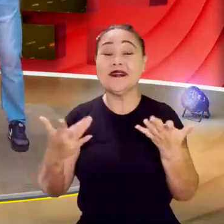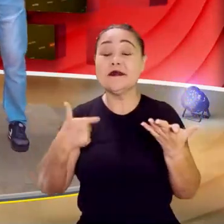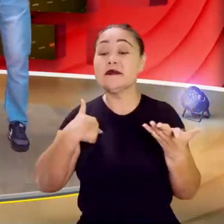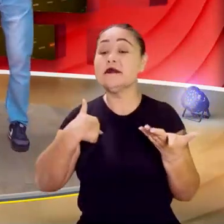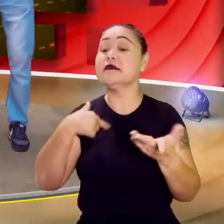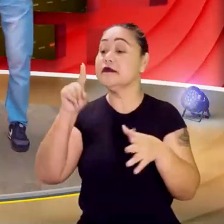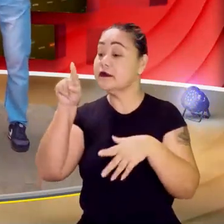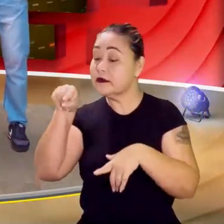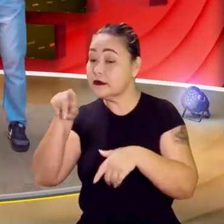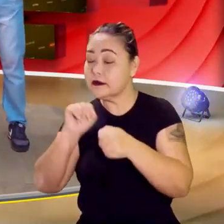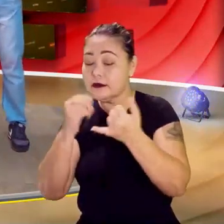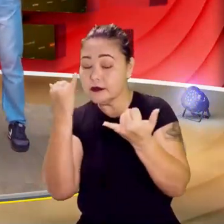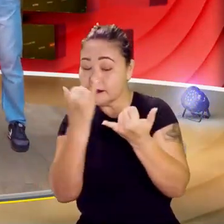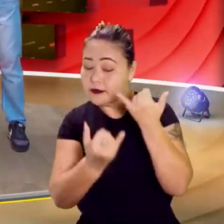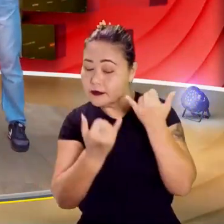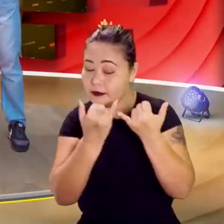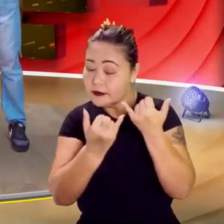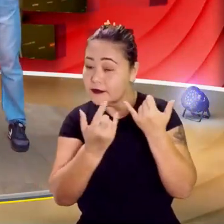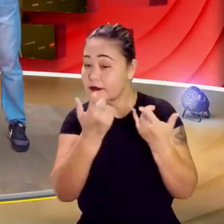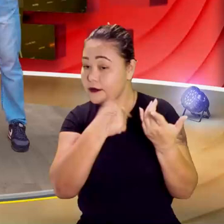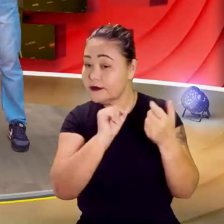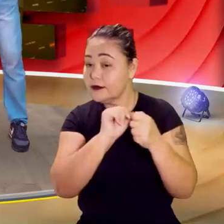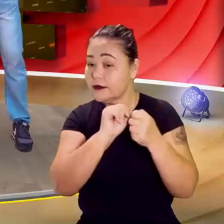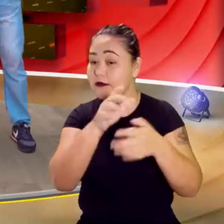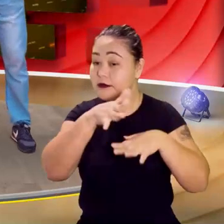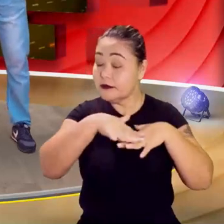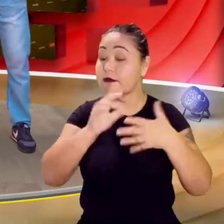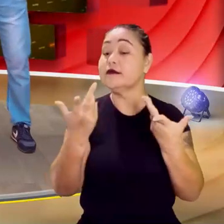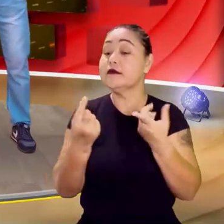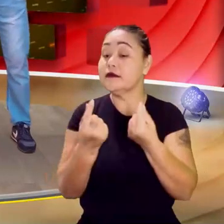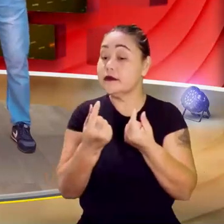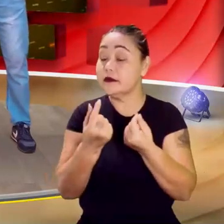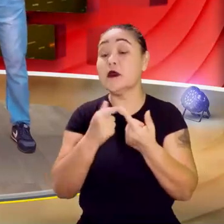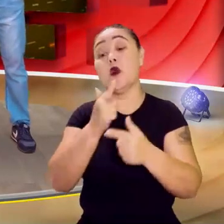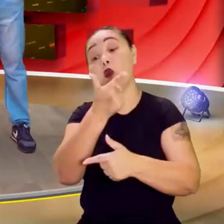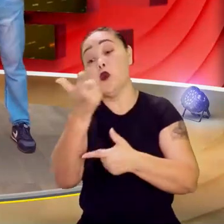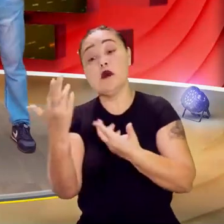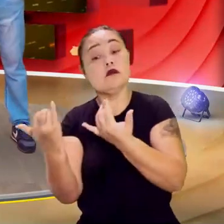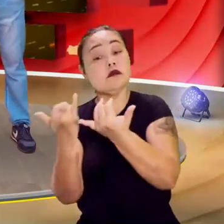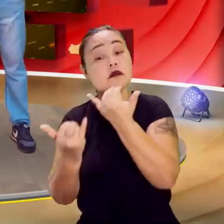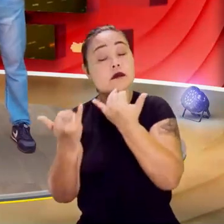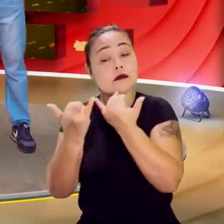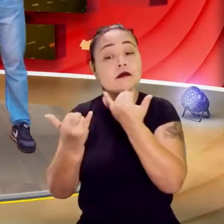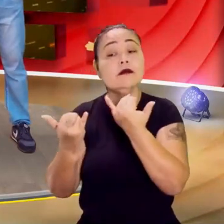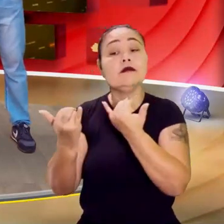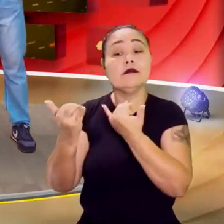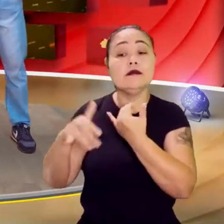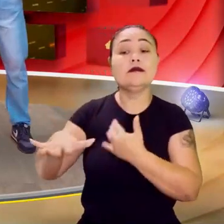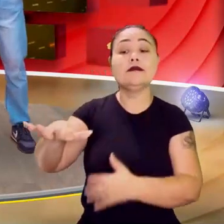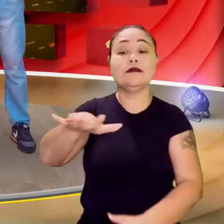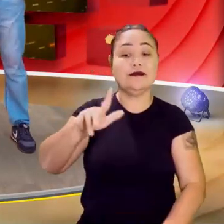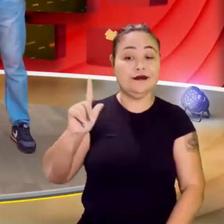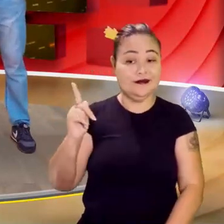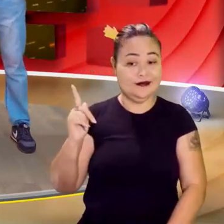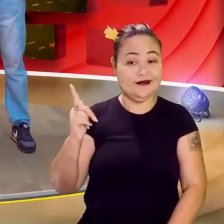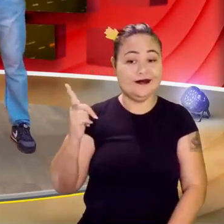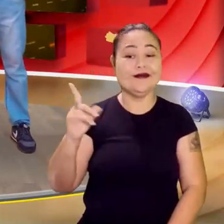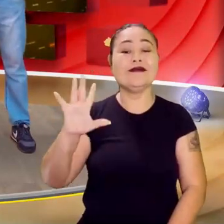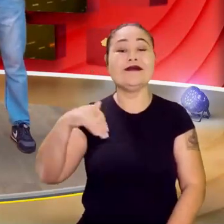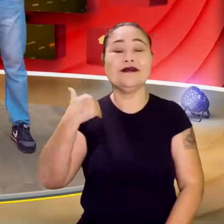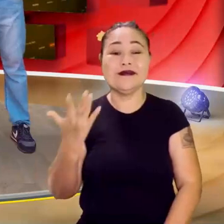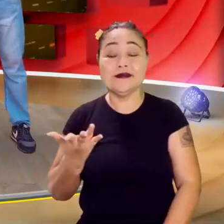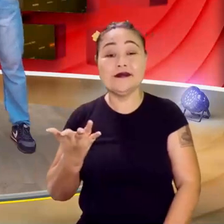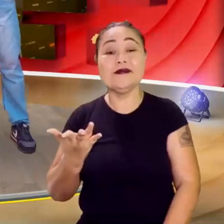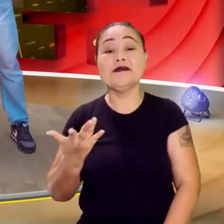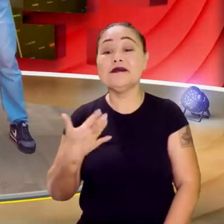ó, uma vai ficar semelhante àquela lá, né, da parte da matemática financeira. E outra semelhante a essa parte da geografia. Aí, é, isso